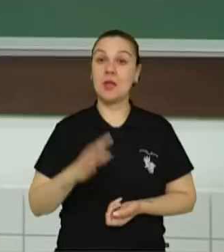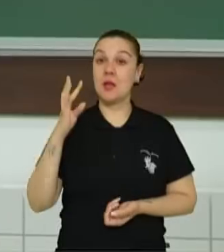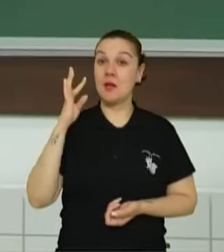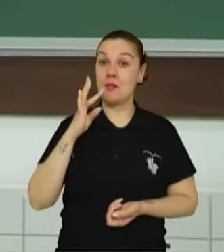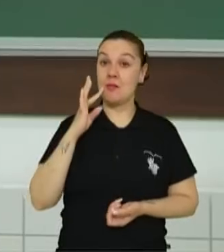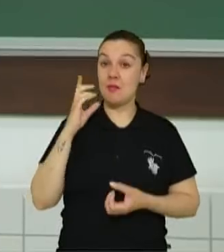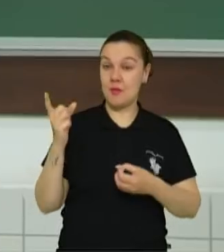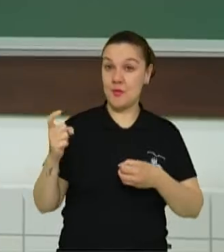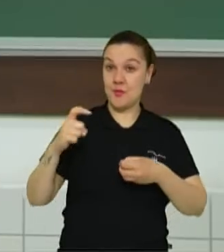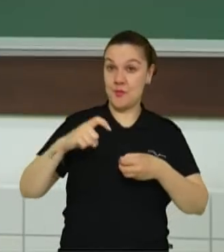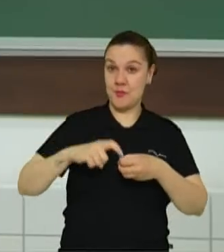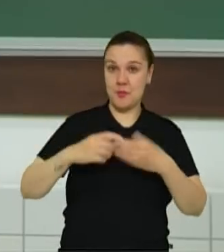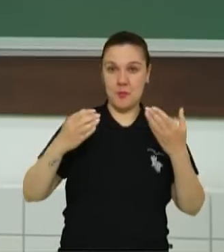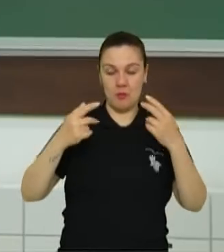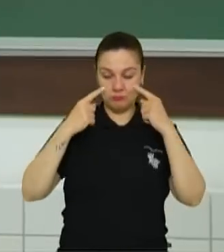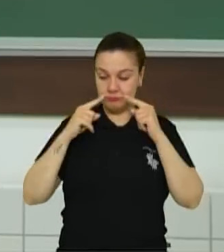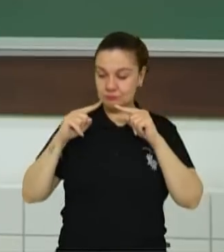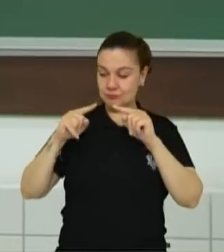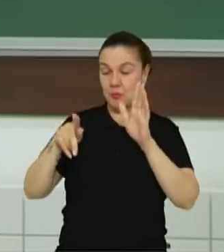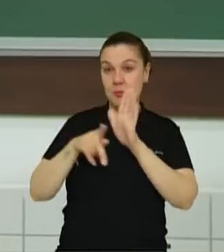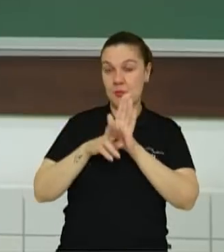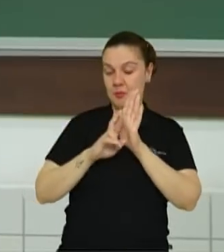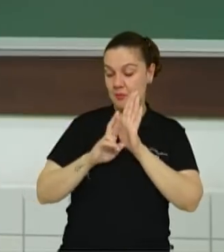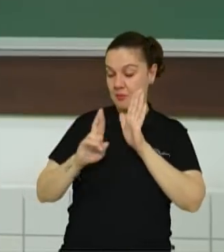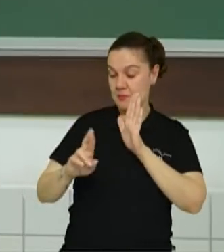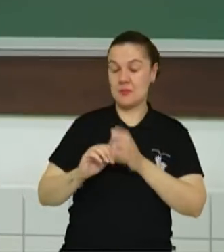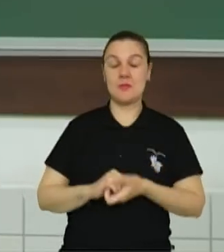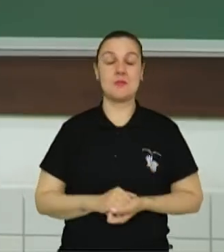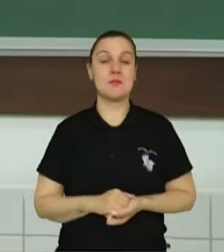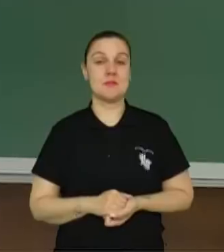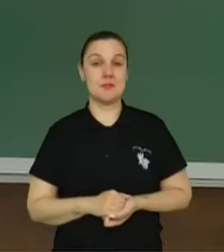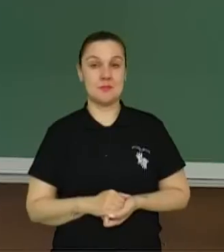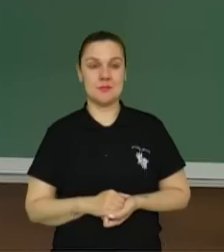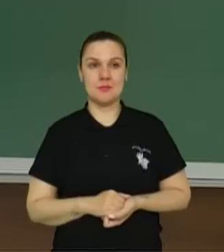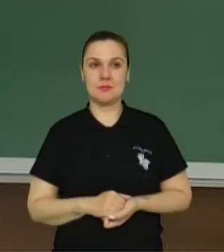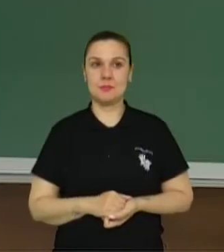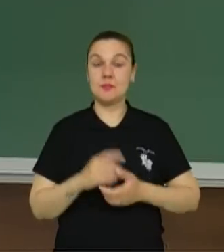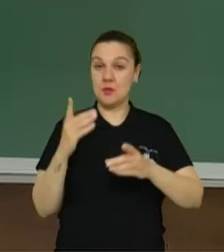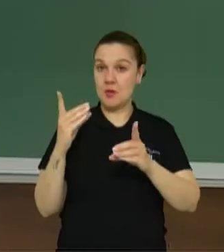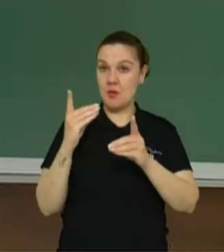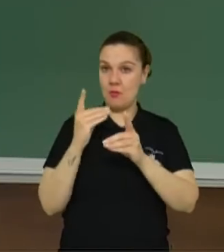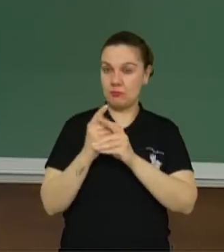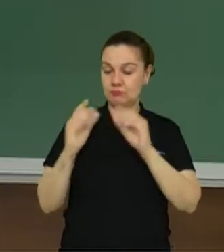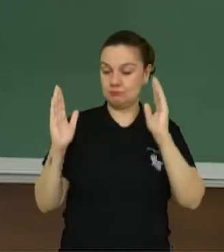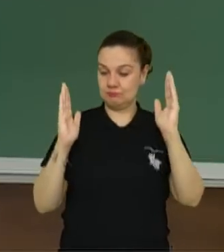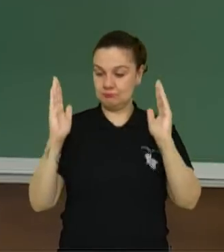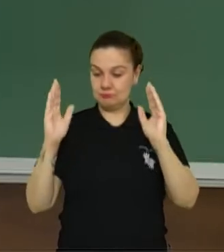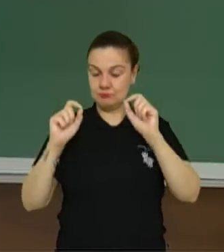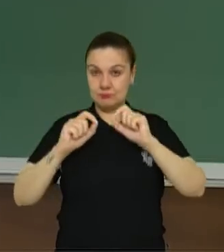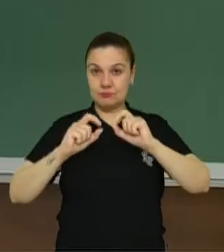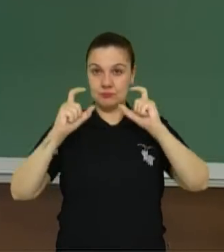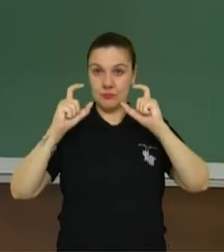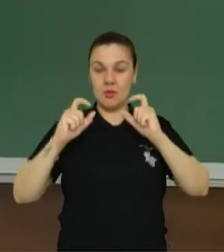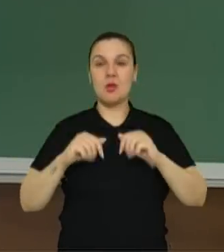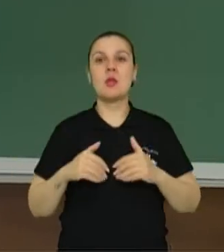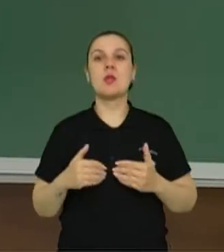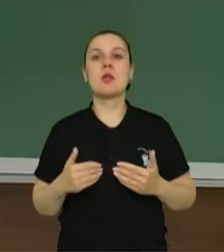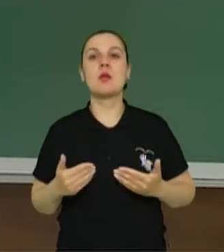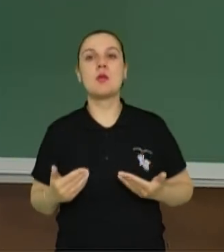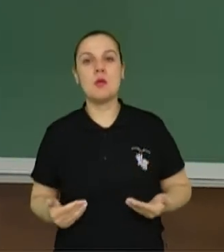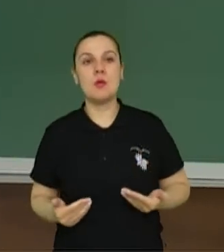Legal, pessoal, voltamos, vejamos aqui então a resposta aqui comigo, aqui. Identifique no trecho destacado, então, qual